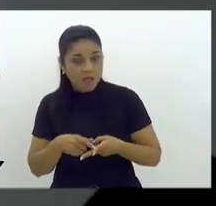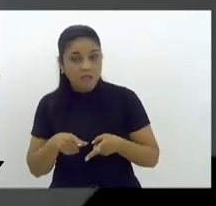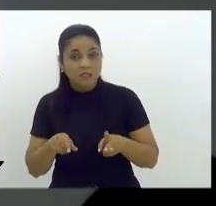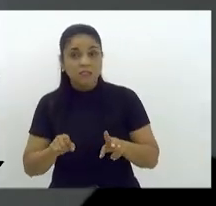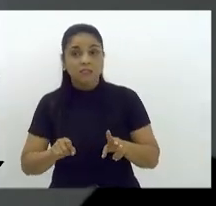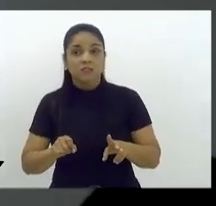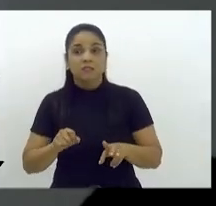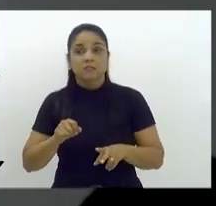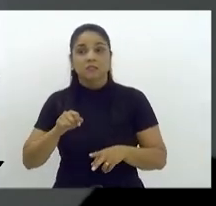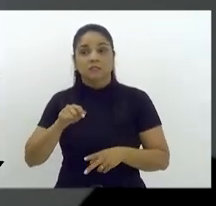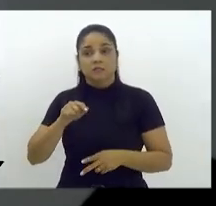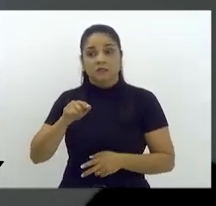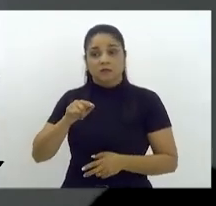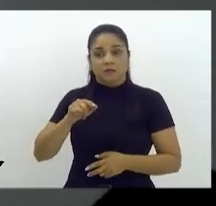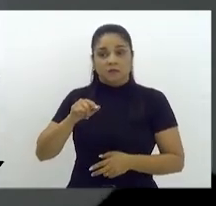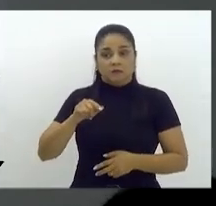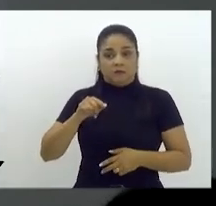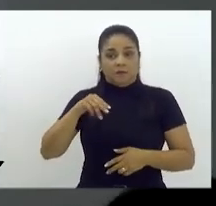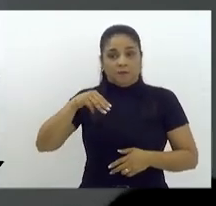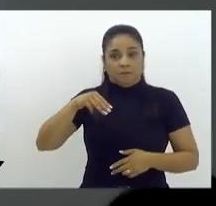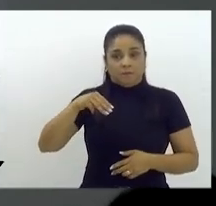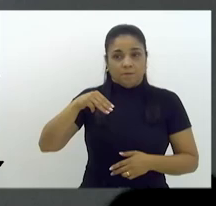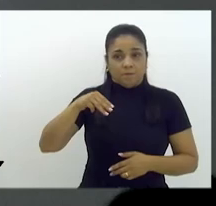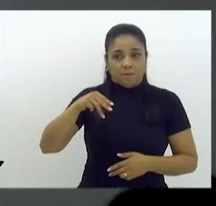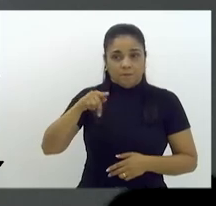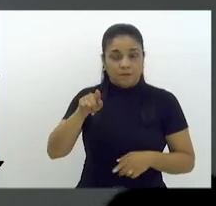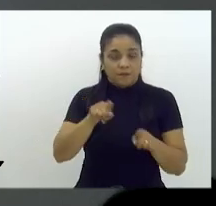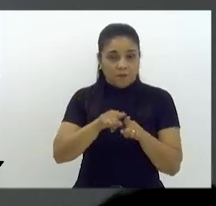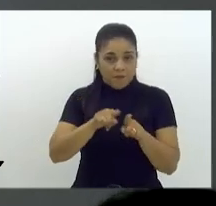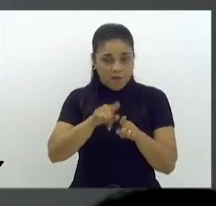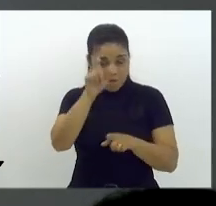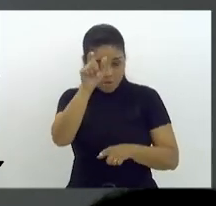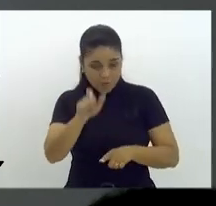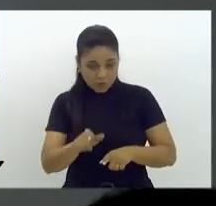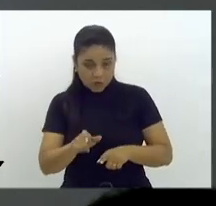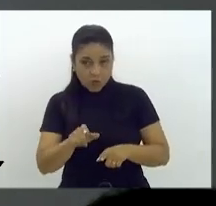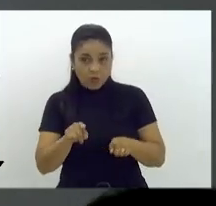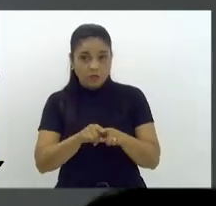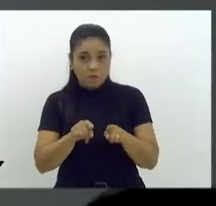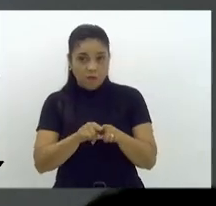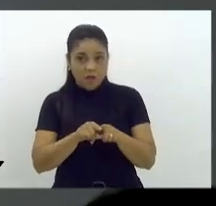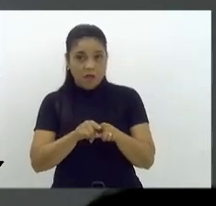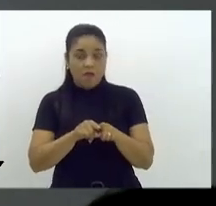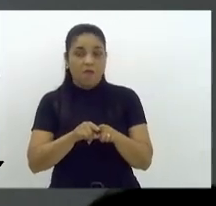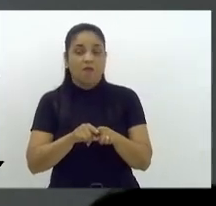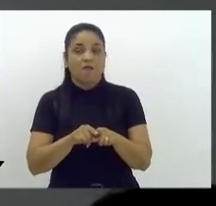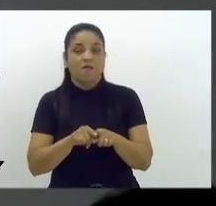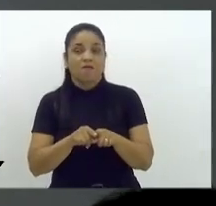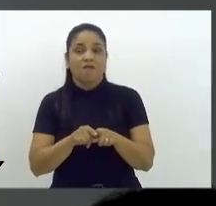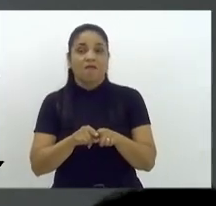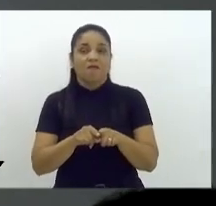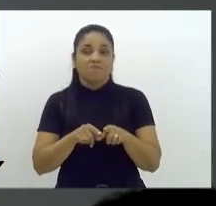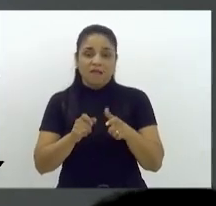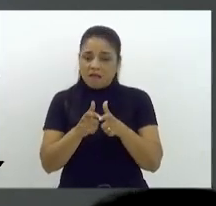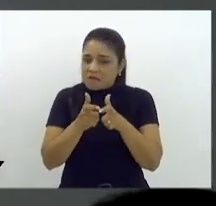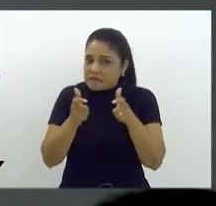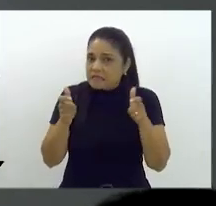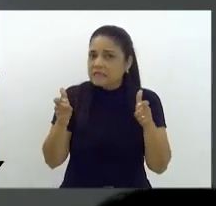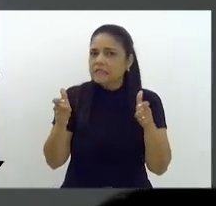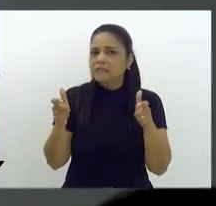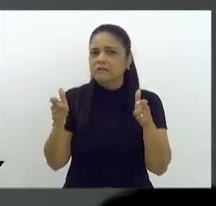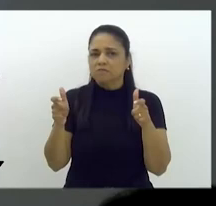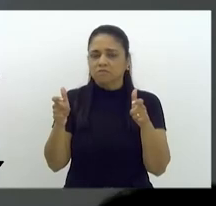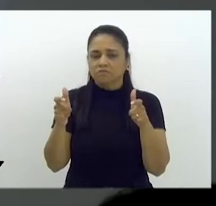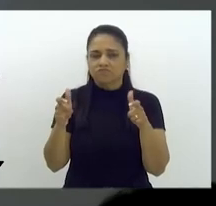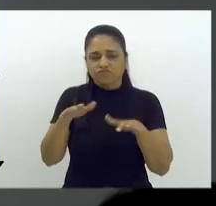misoginia e citação as figuras penais poderiam ser citação em Apologia de crime E isso tem crescido